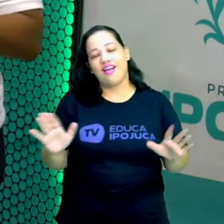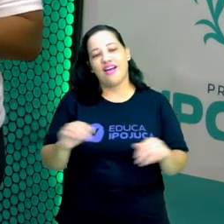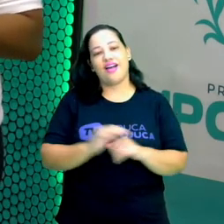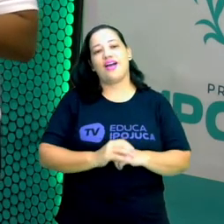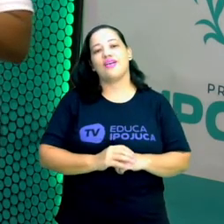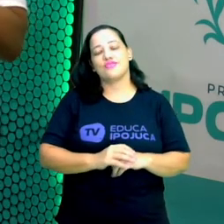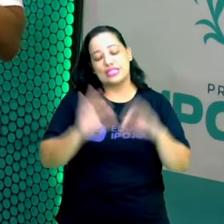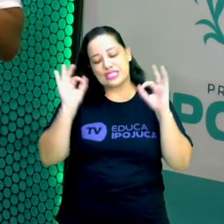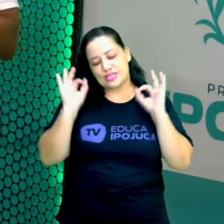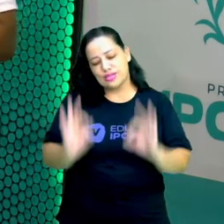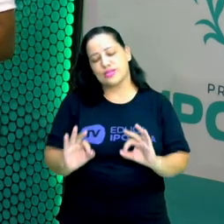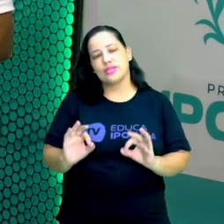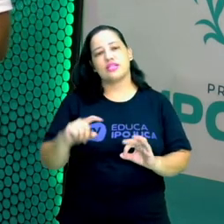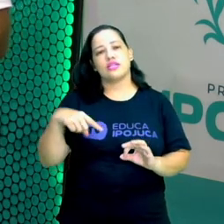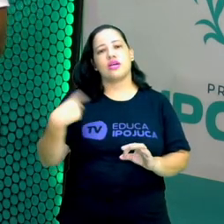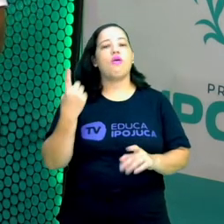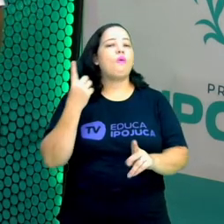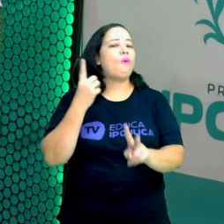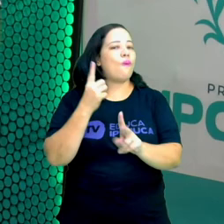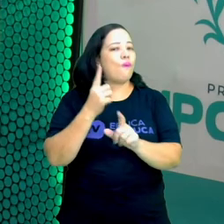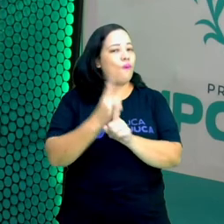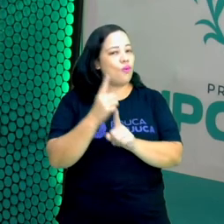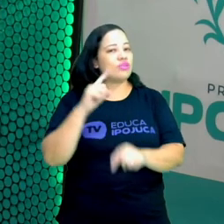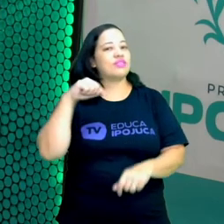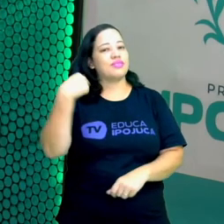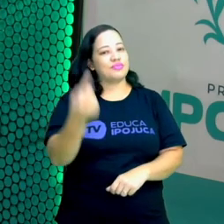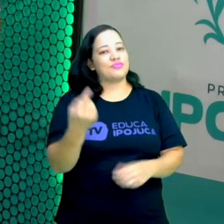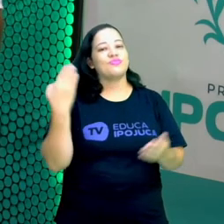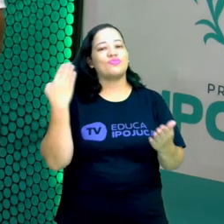certeza, nós nos encontraremos nas